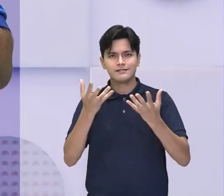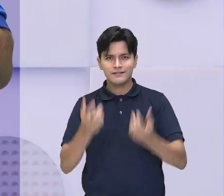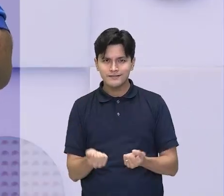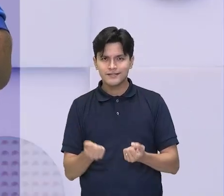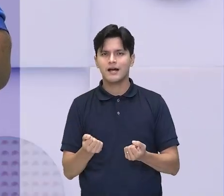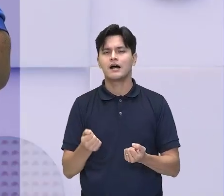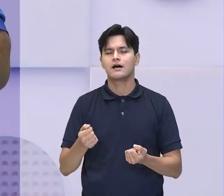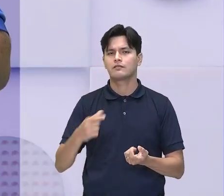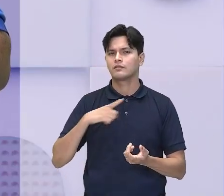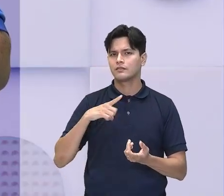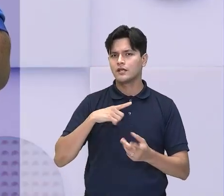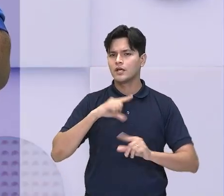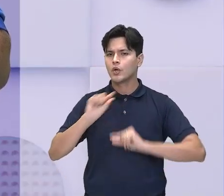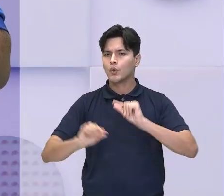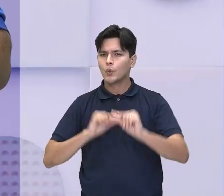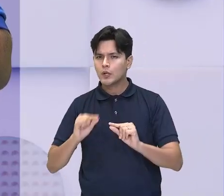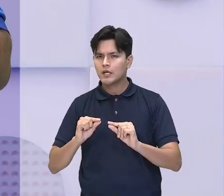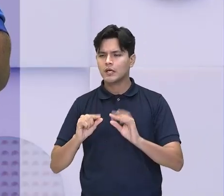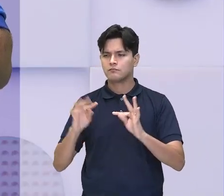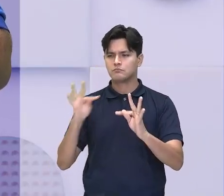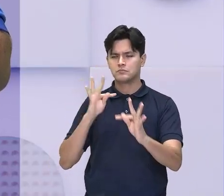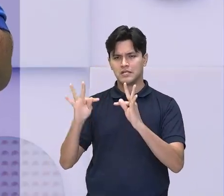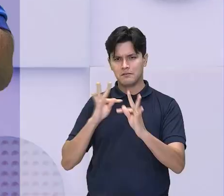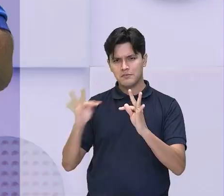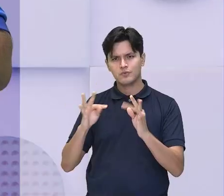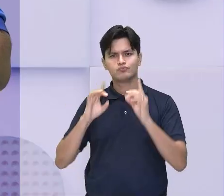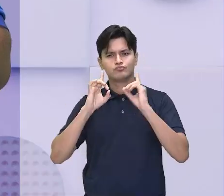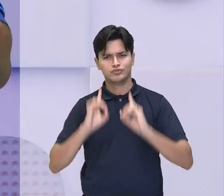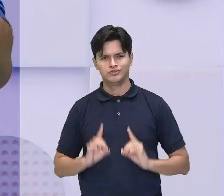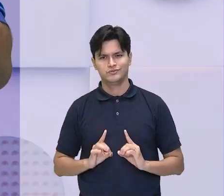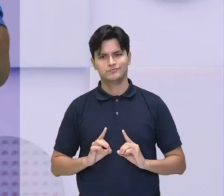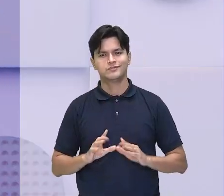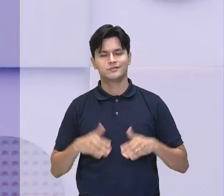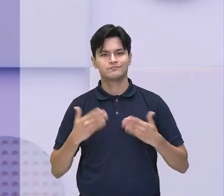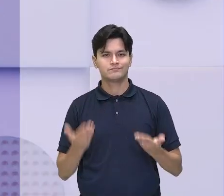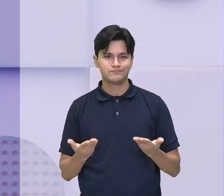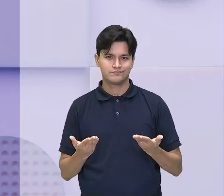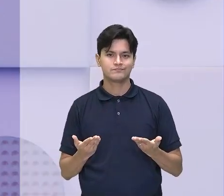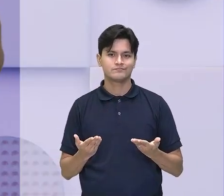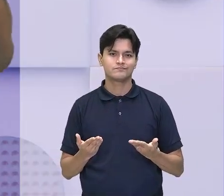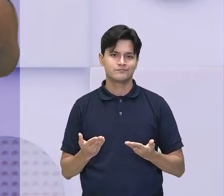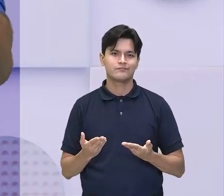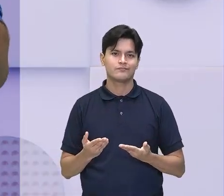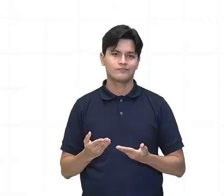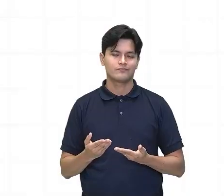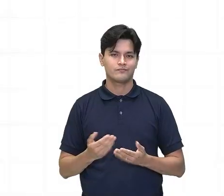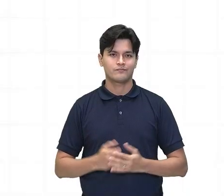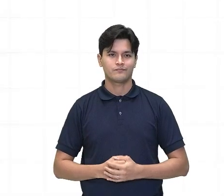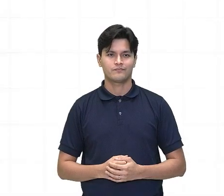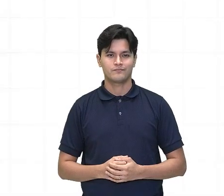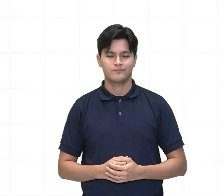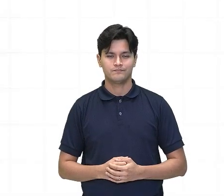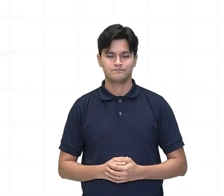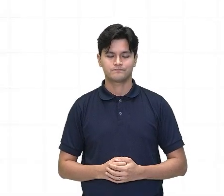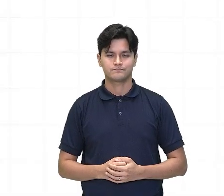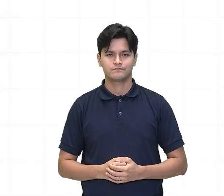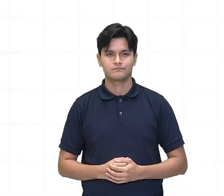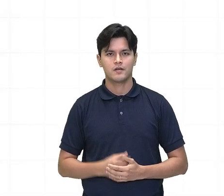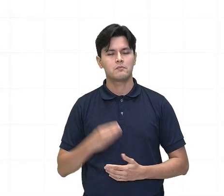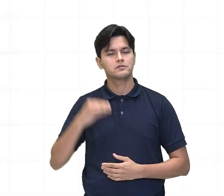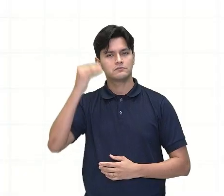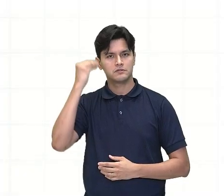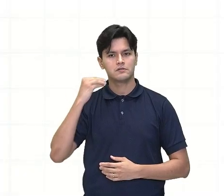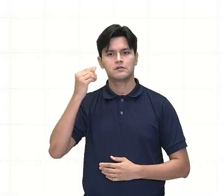obra da Diocese Católica de Castanhal. É bem interessante a experiência. Vamos lá, então, verificar outros pontos,